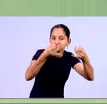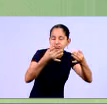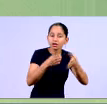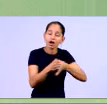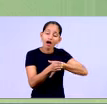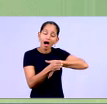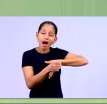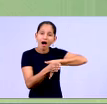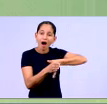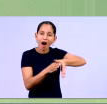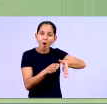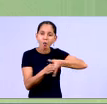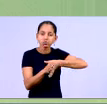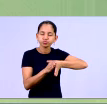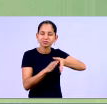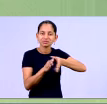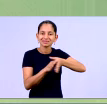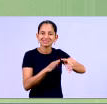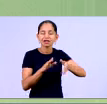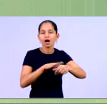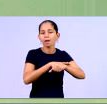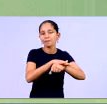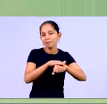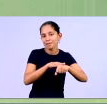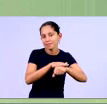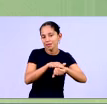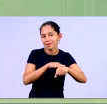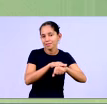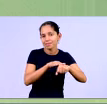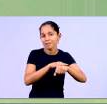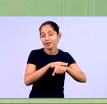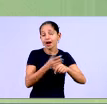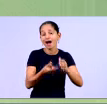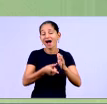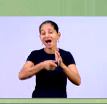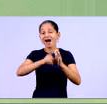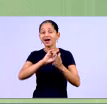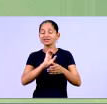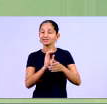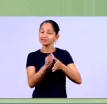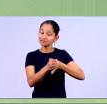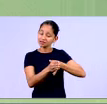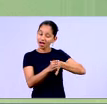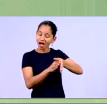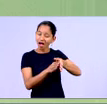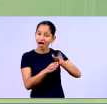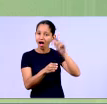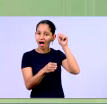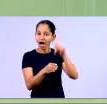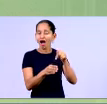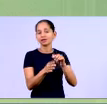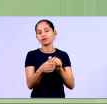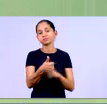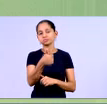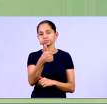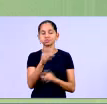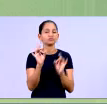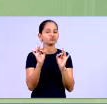ou seja, há uma verdadeira conversa para orientar essas empresas e não para tão